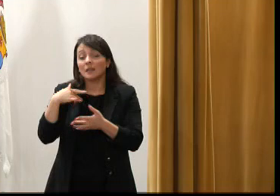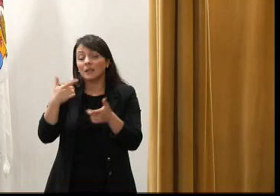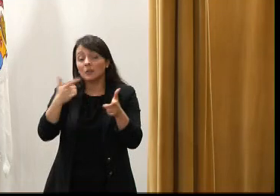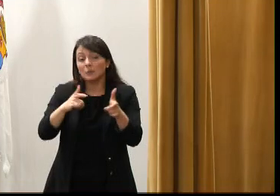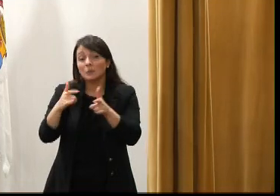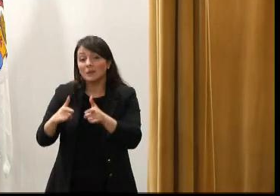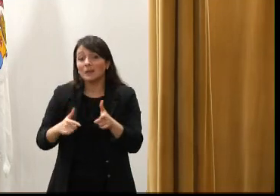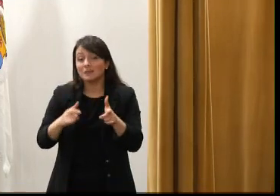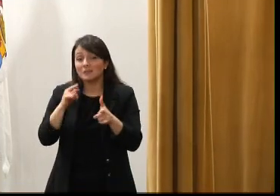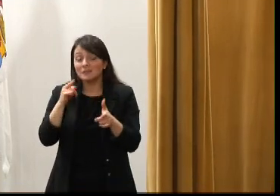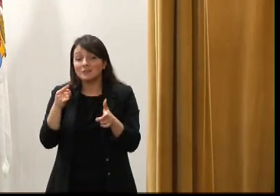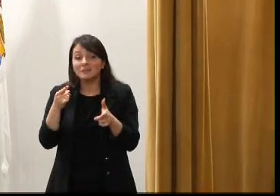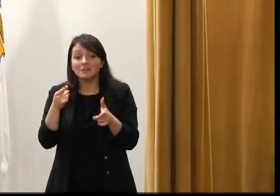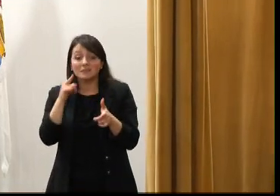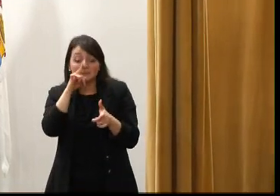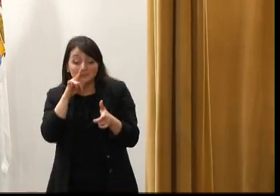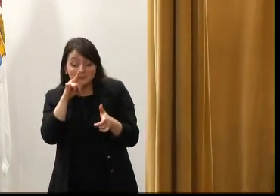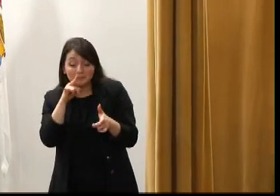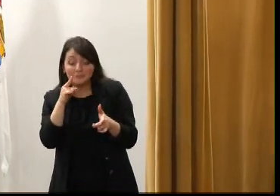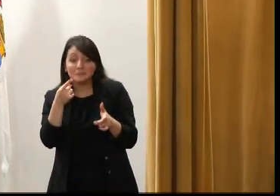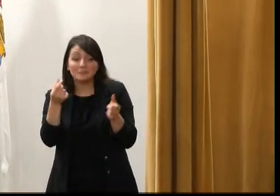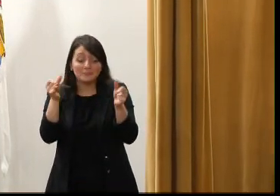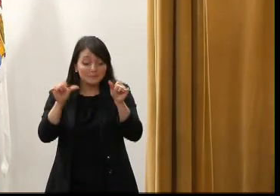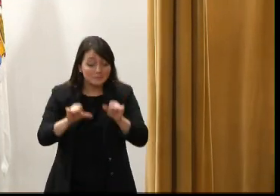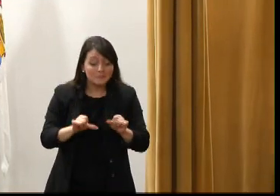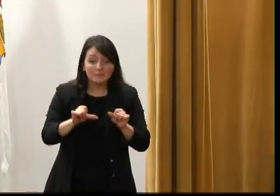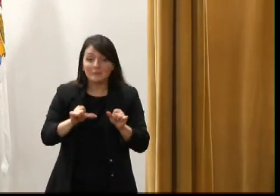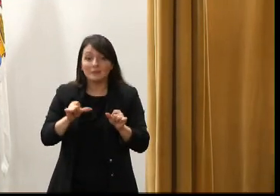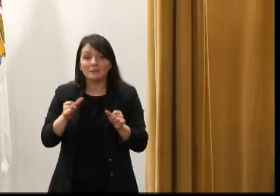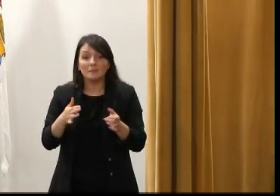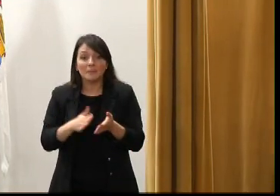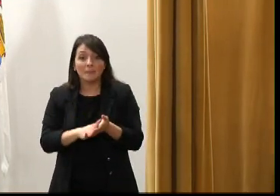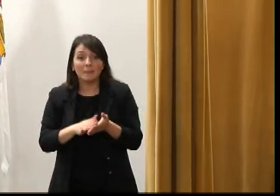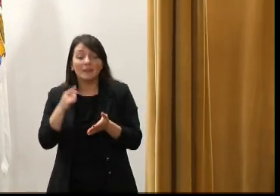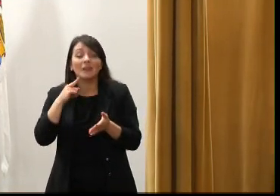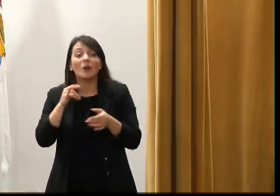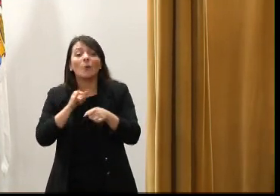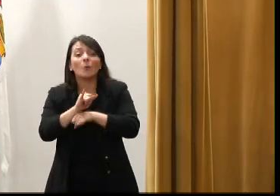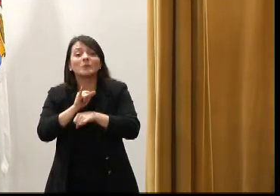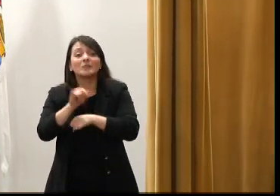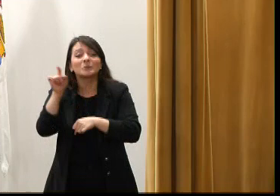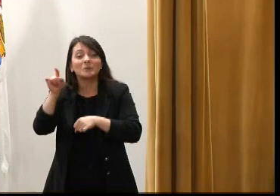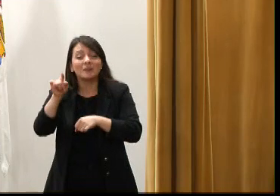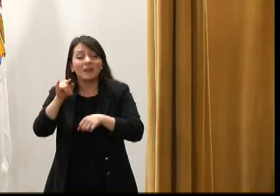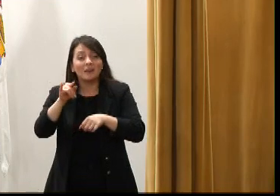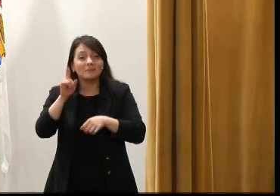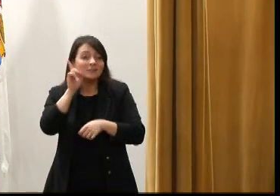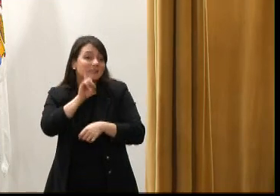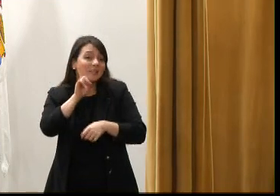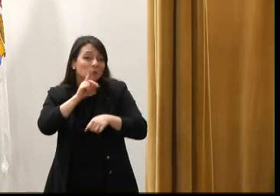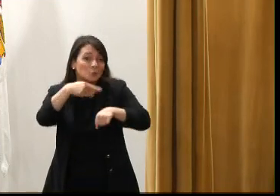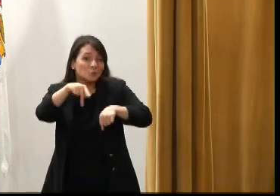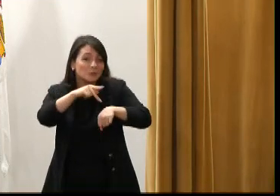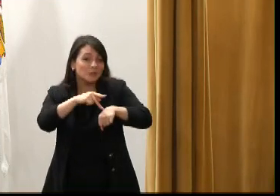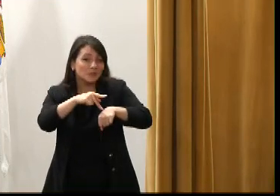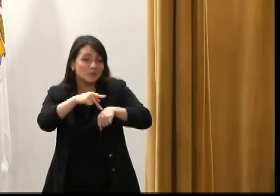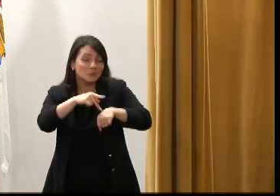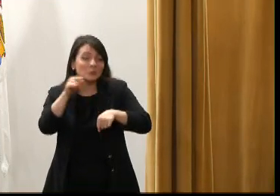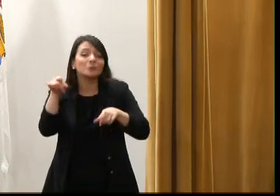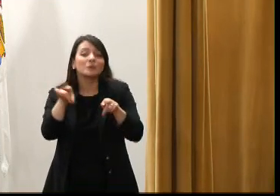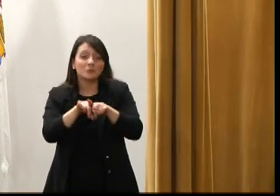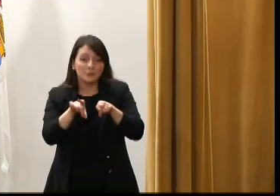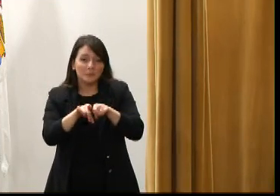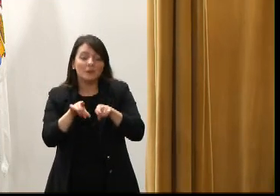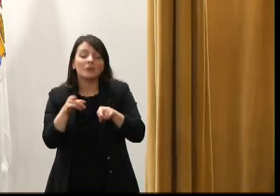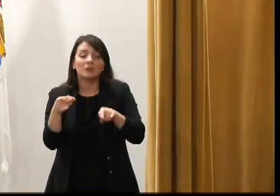e muito críticas, como foi no caso lá também de Nova Orleans, perto ali do delta do Mississippi, para a ocorrência desse